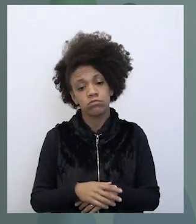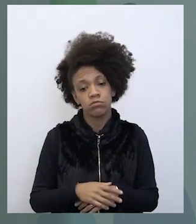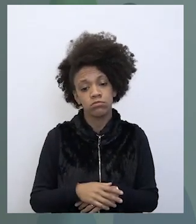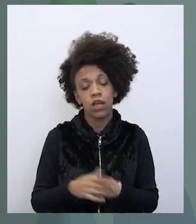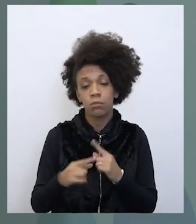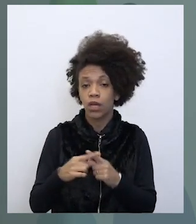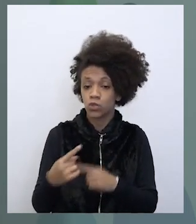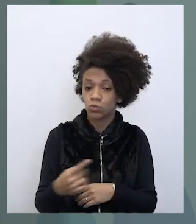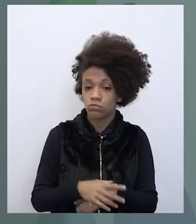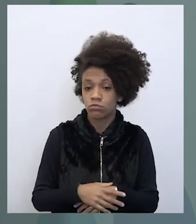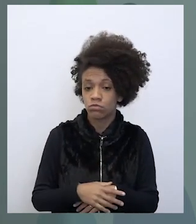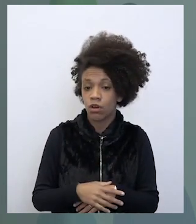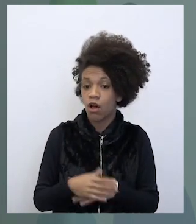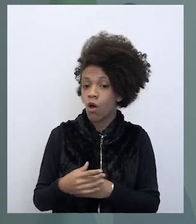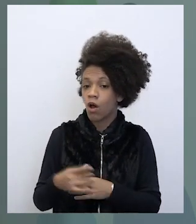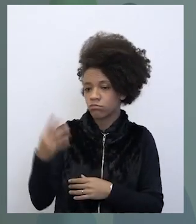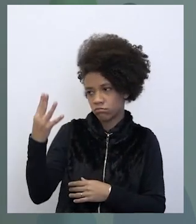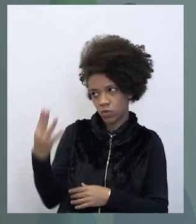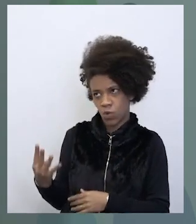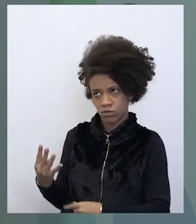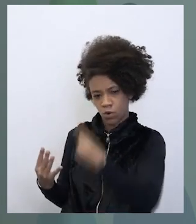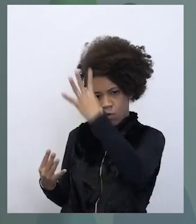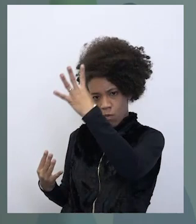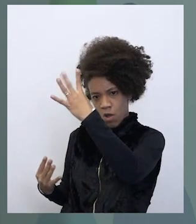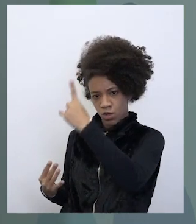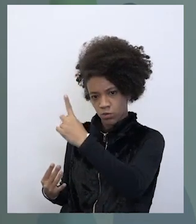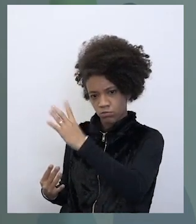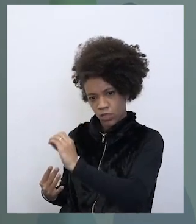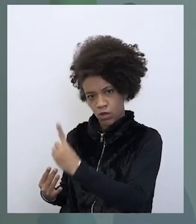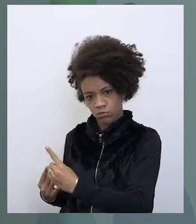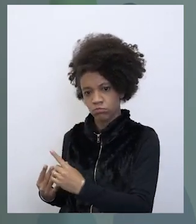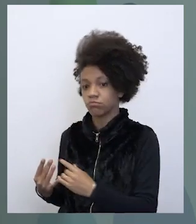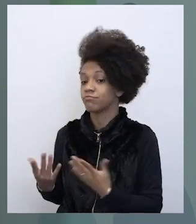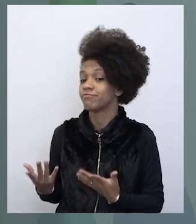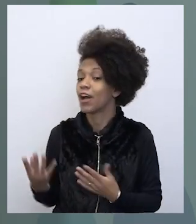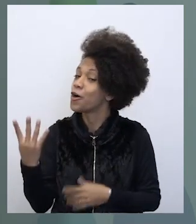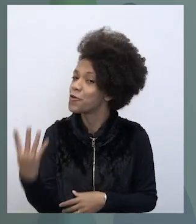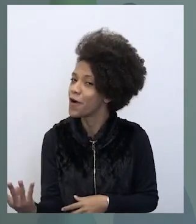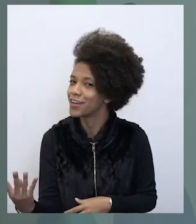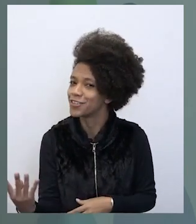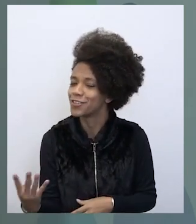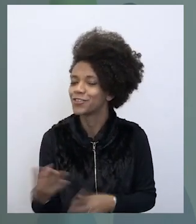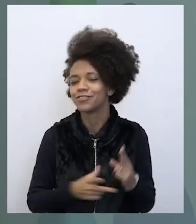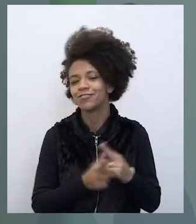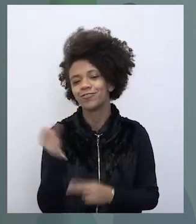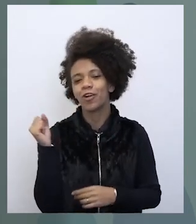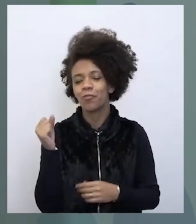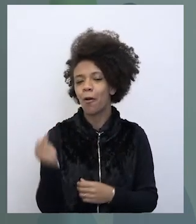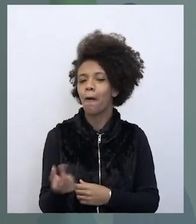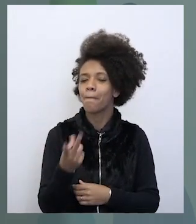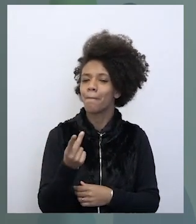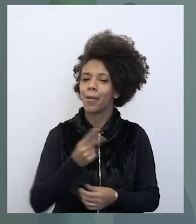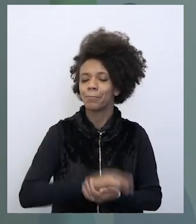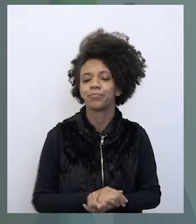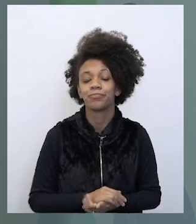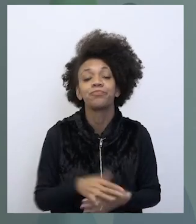Mais 1. Olha, se ali é 4, aqui vai dar 4, né, professora? 1 mais 2, 3. 3 mais 1, 4. Formou o par 1 e 4.